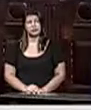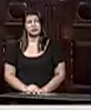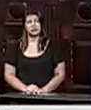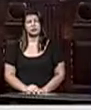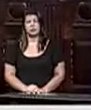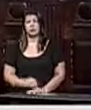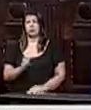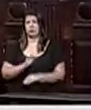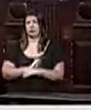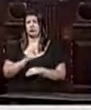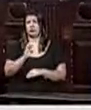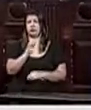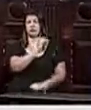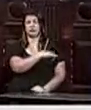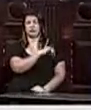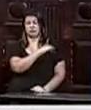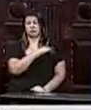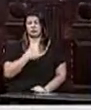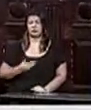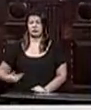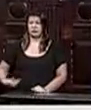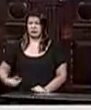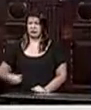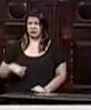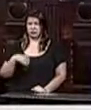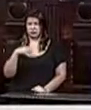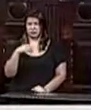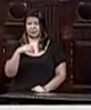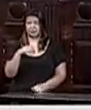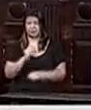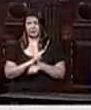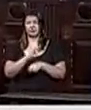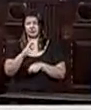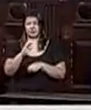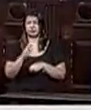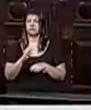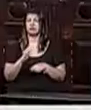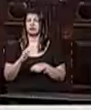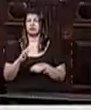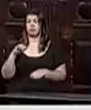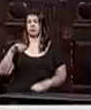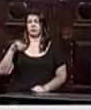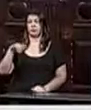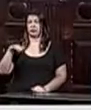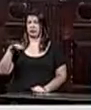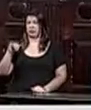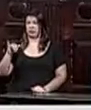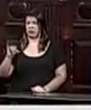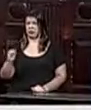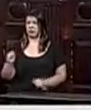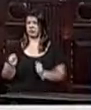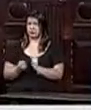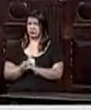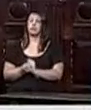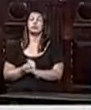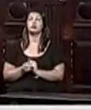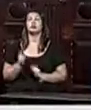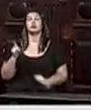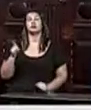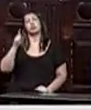o Estado do Rio de Janeiro, o governo do Estado, através do INEA,